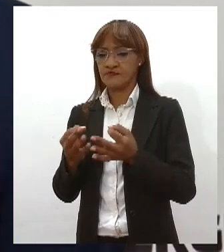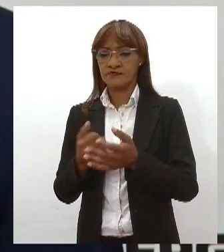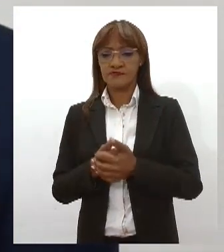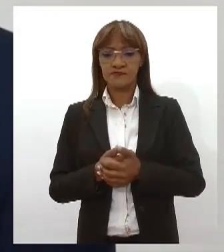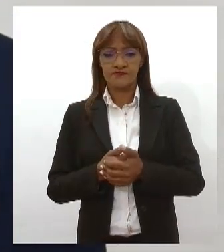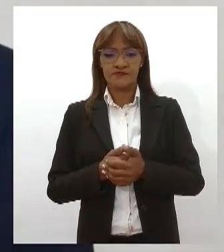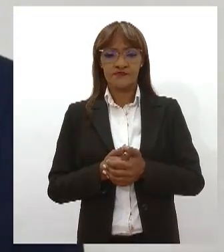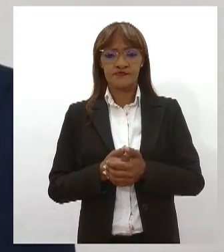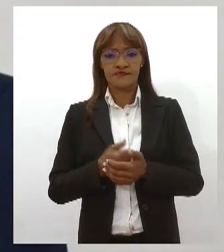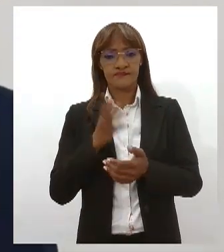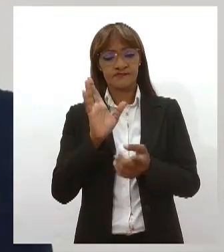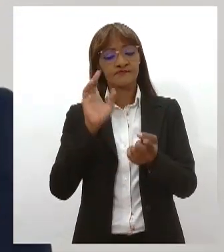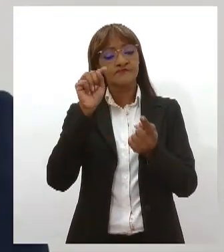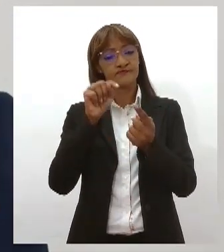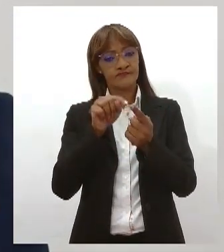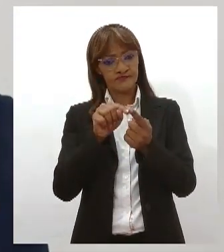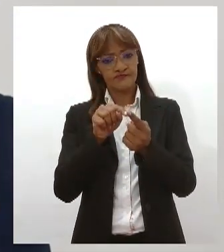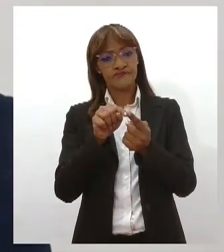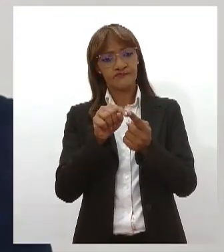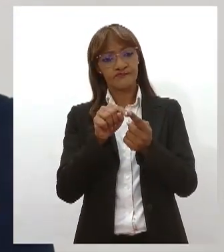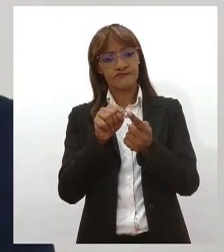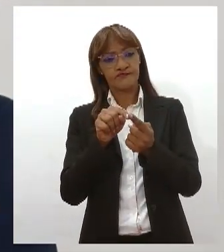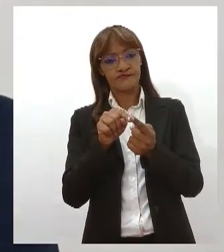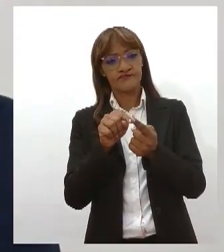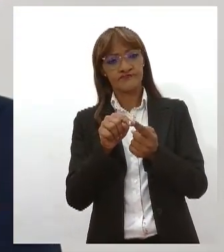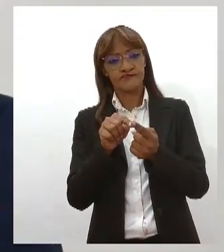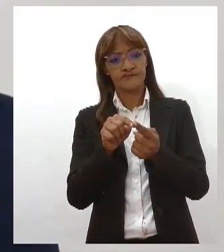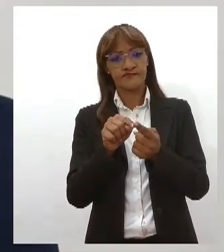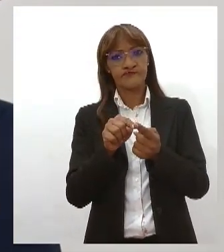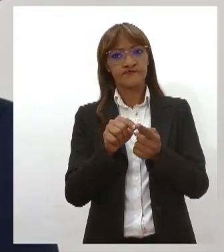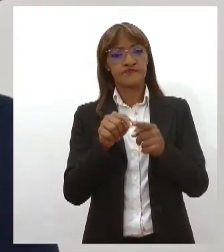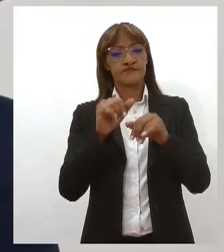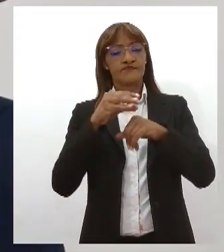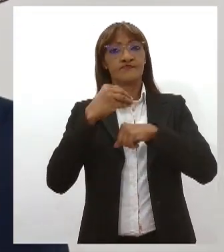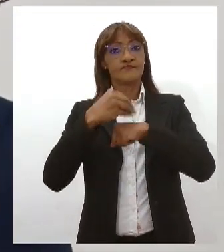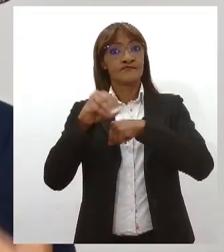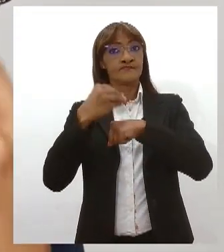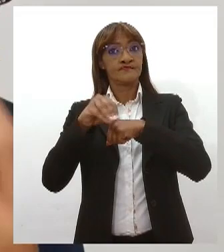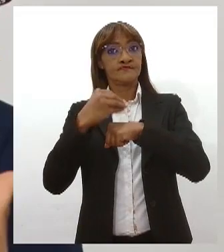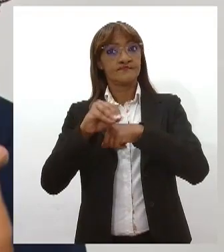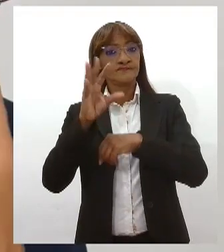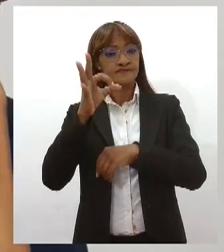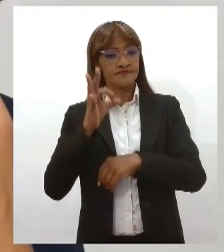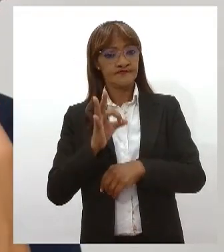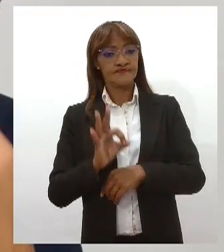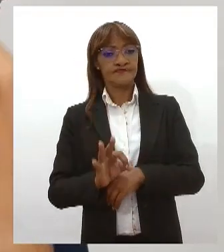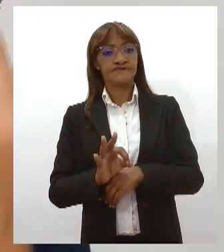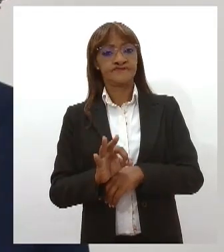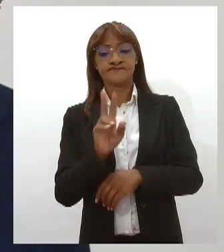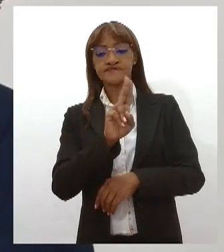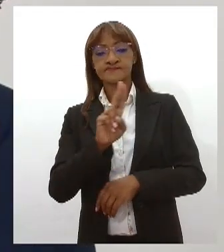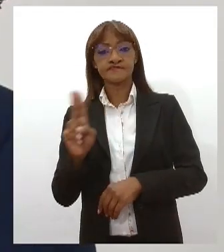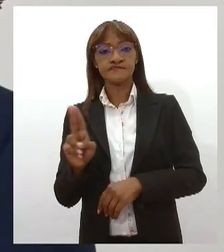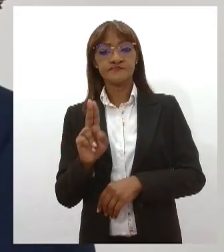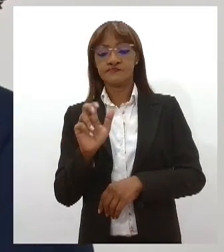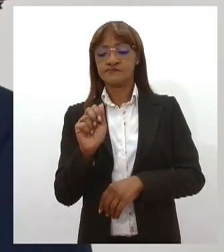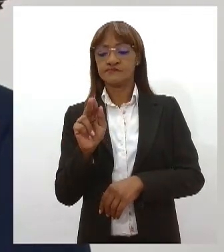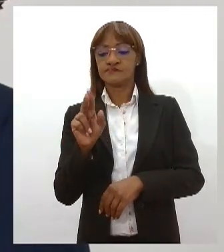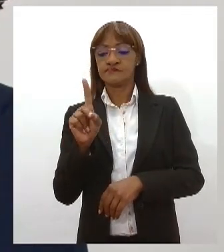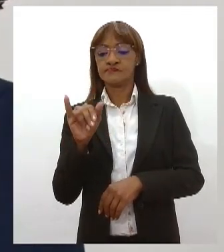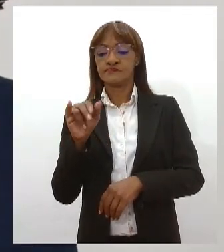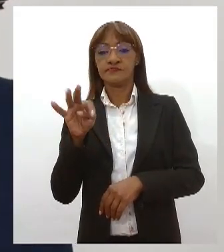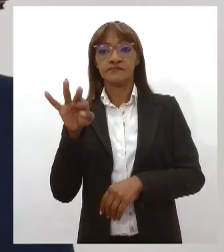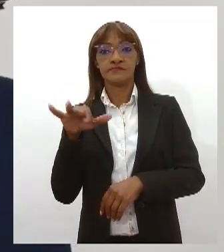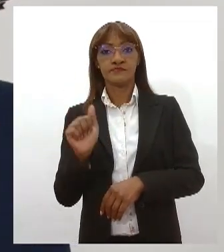que a gente oferta informações qualificadas para, como o próprio nome diz, audiência. A gente quer ouvir a